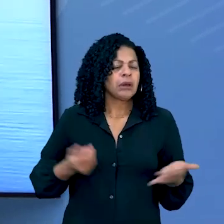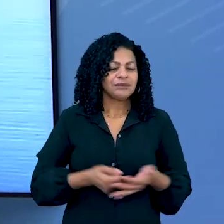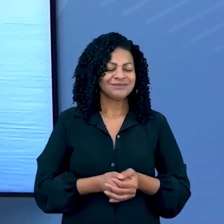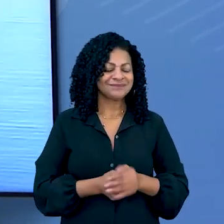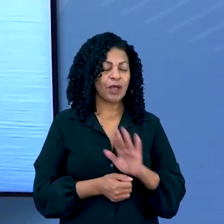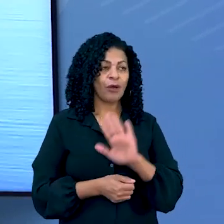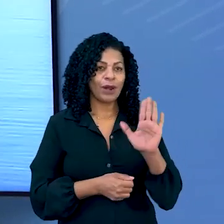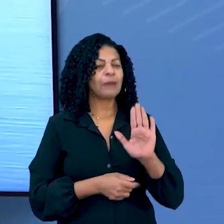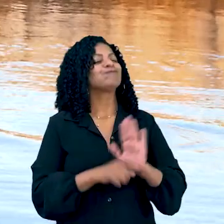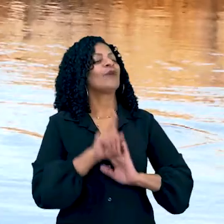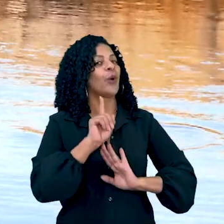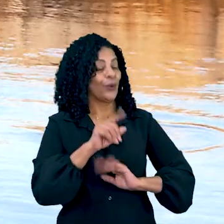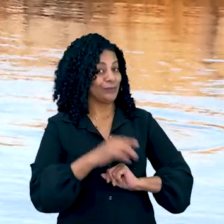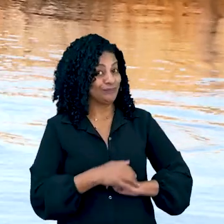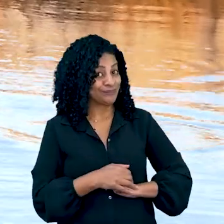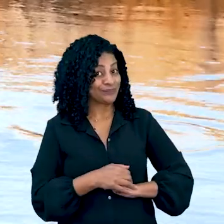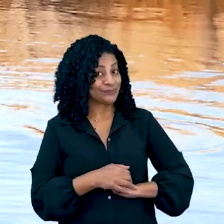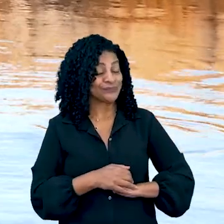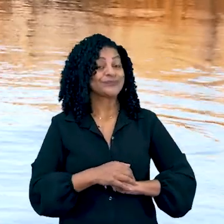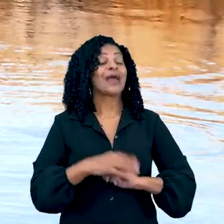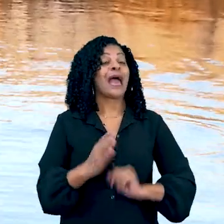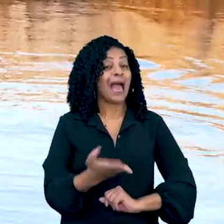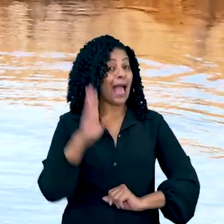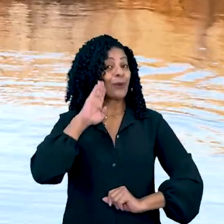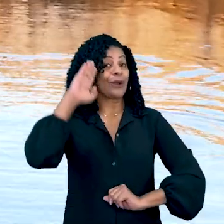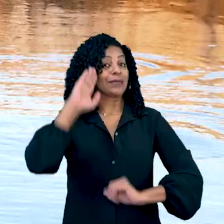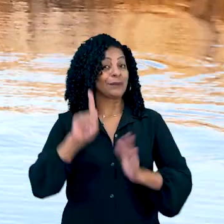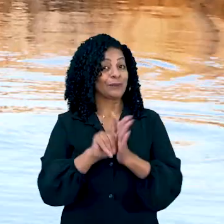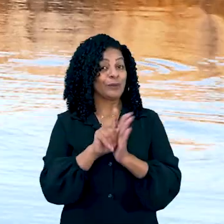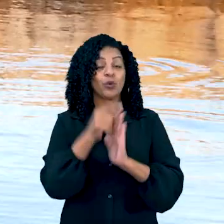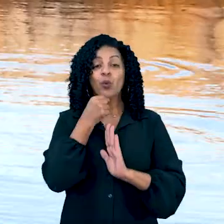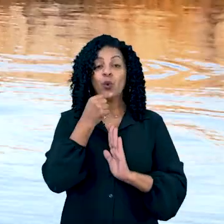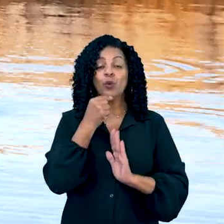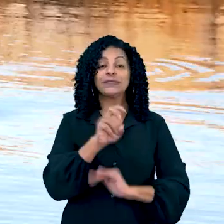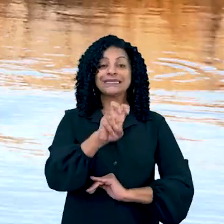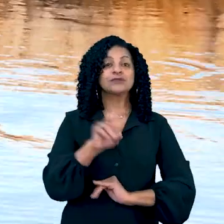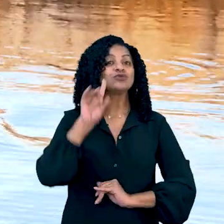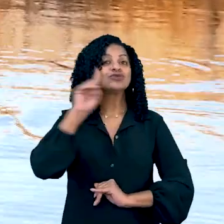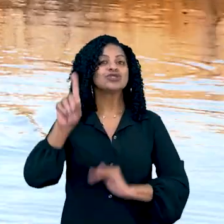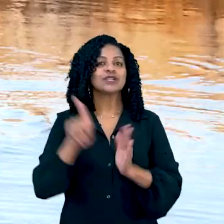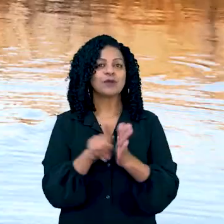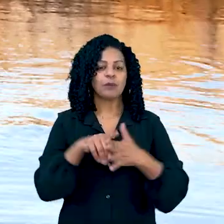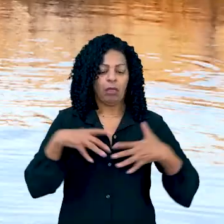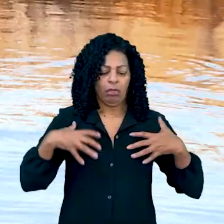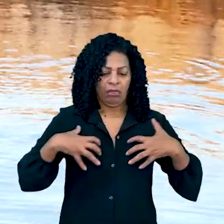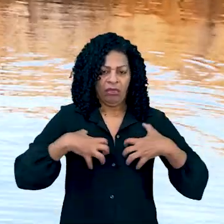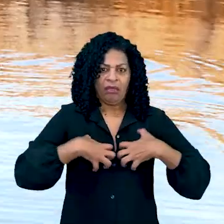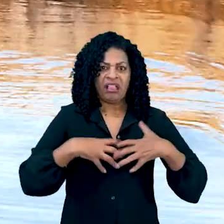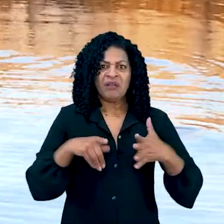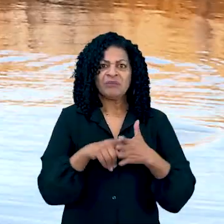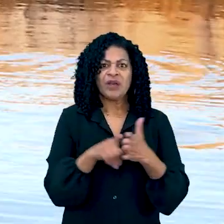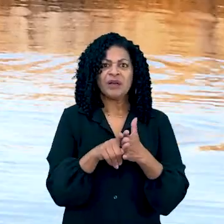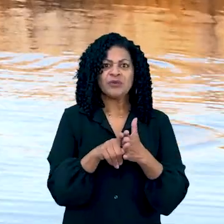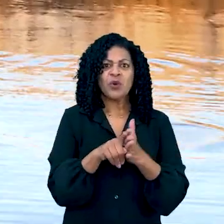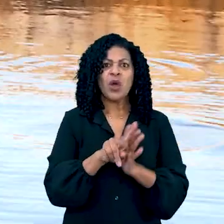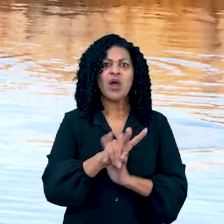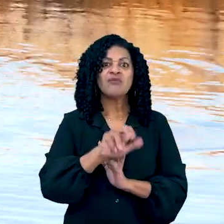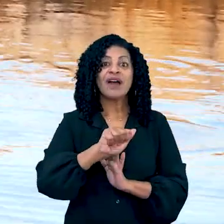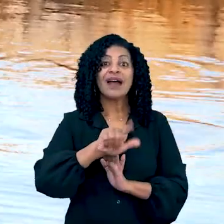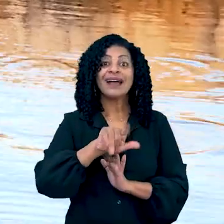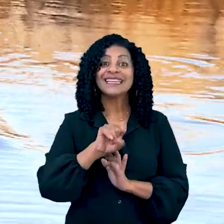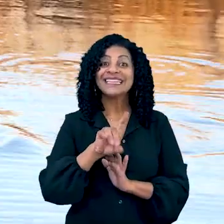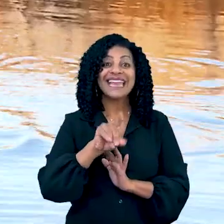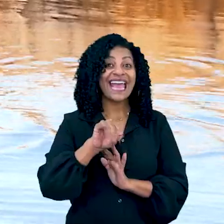Oi Anderson, Luana, olha só, a guarda portuária relatou que trabalhou durante 5 dias com um colete balístico fora